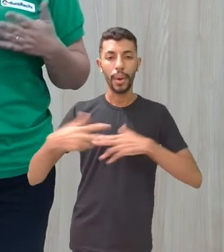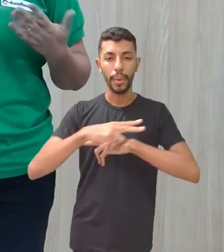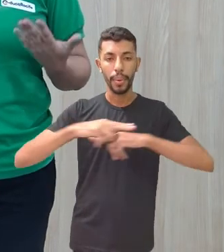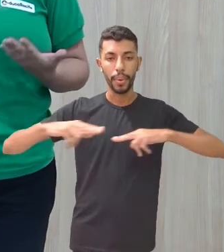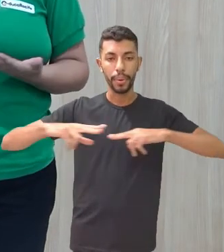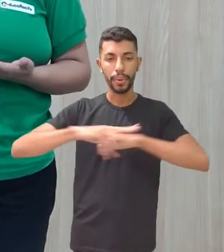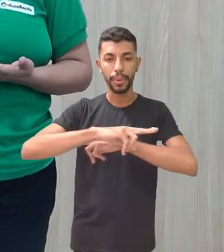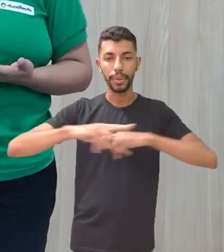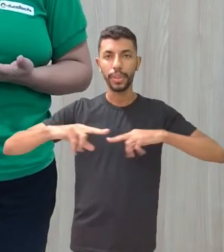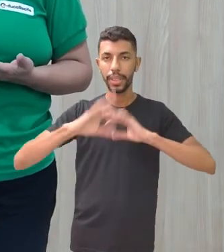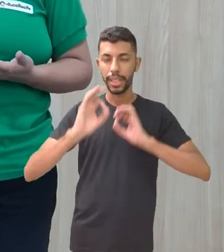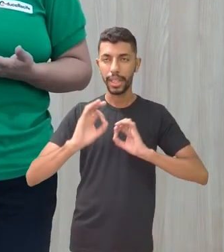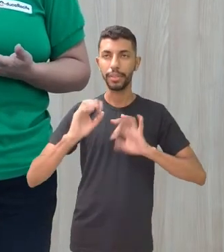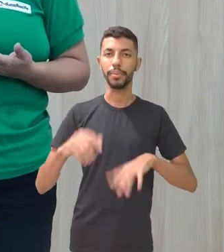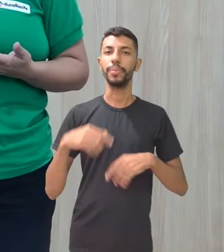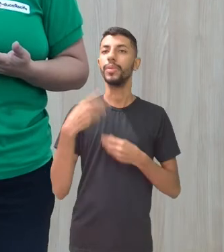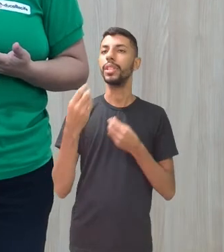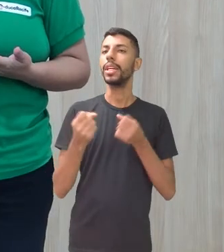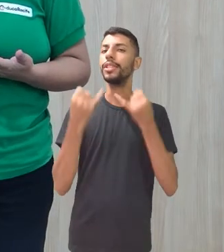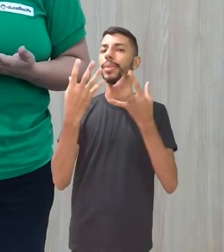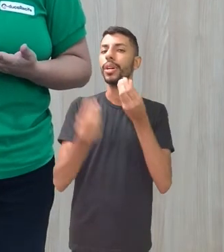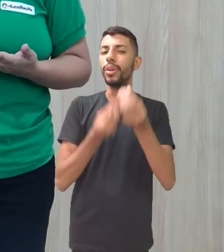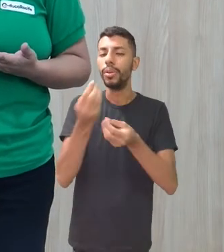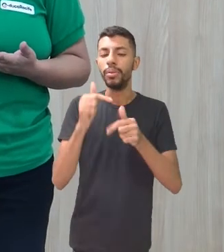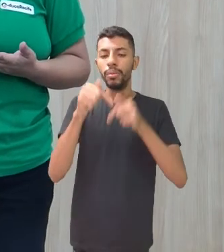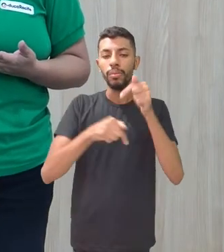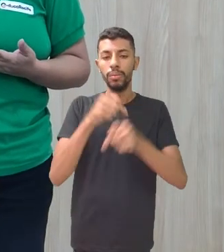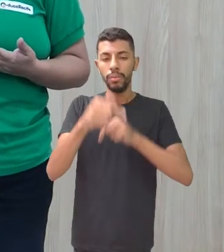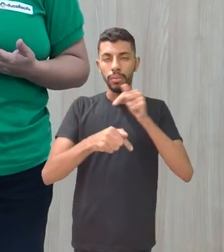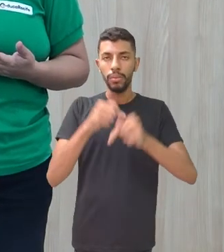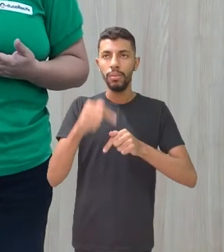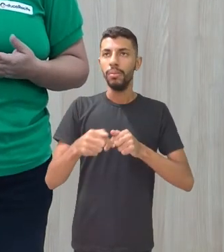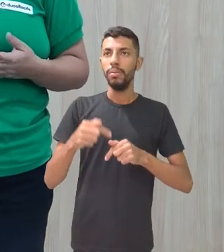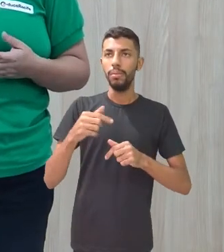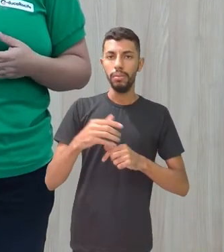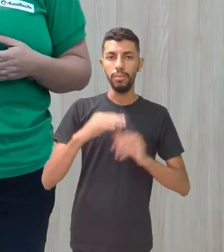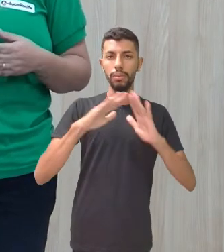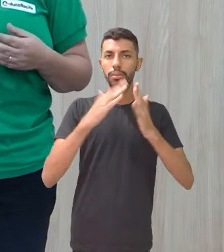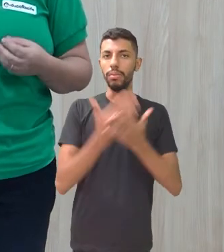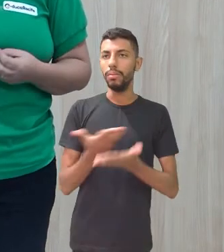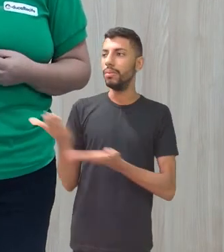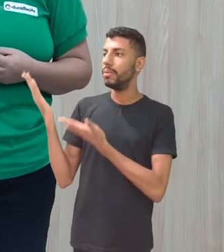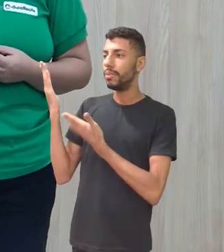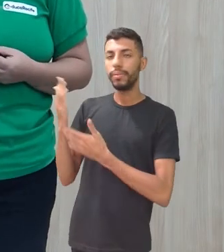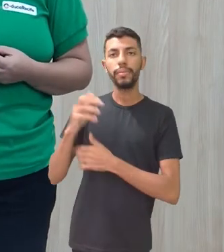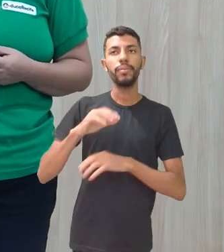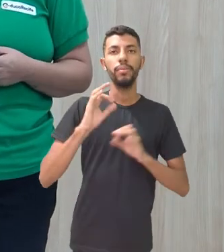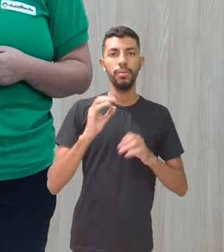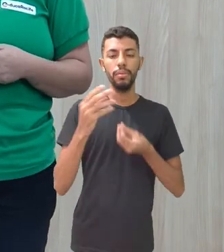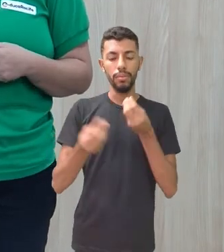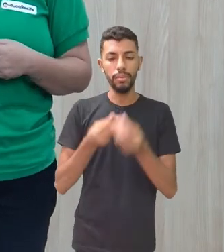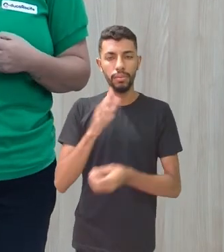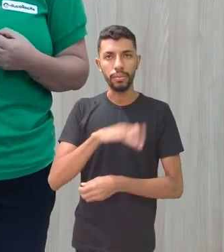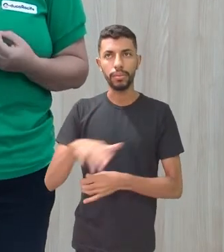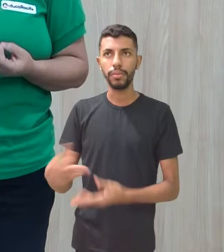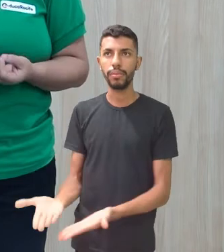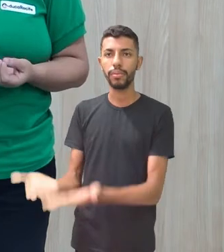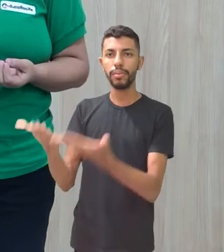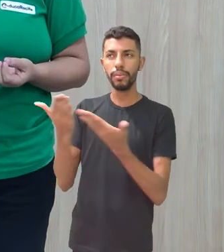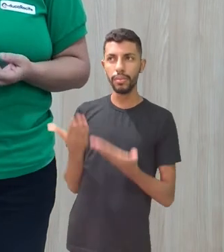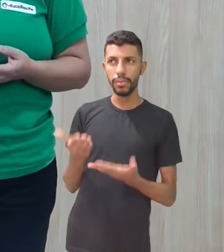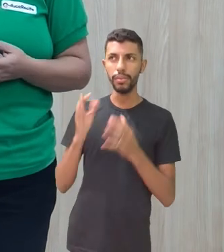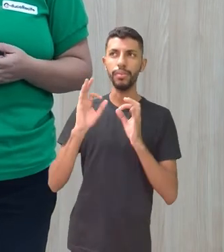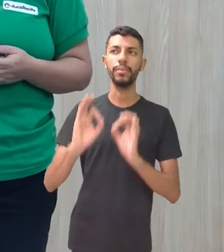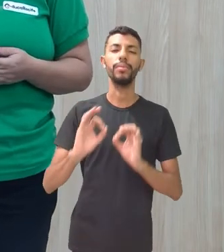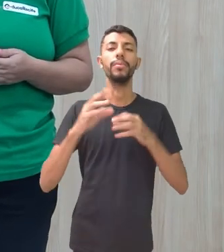como é o funcionamento na creche em que ela é gestora, como essas crianças são recebidas, quantos estudantes